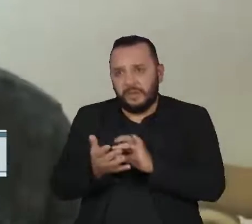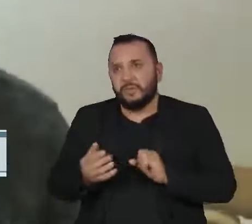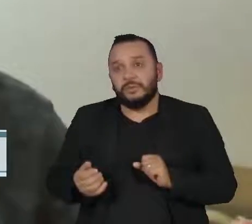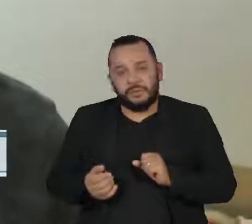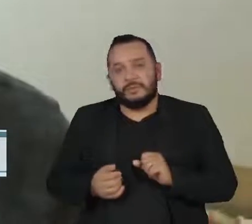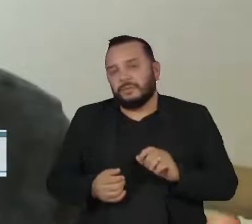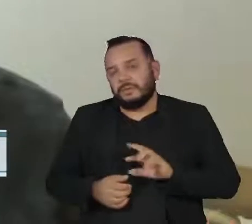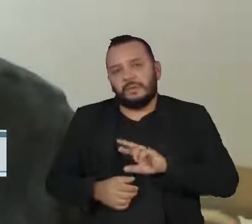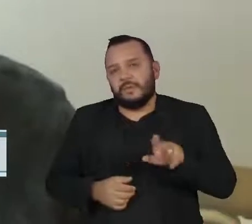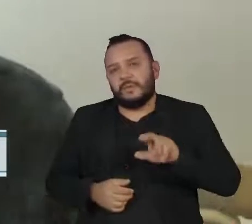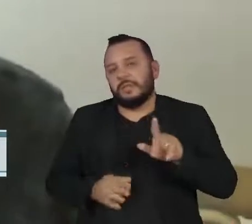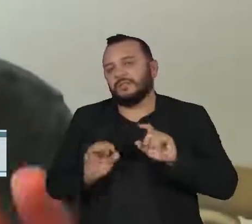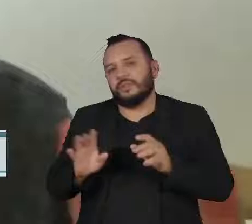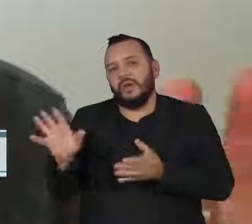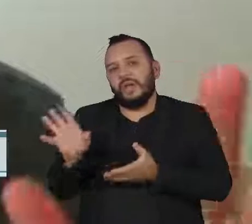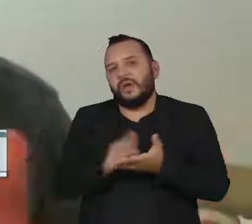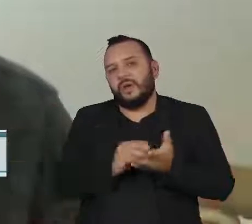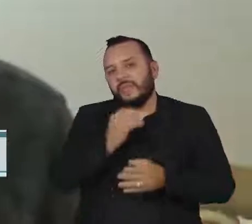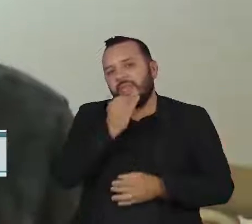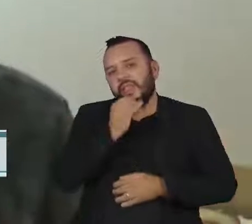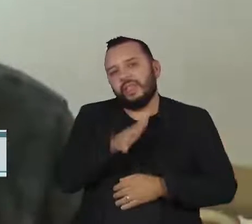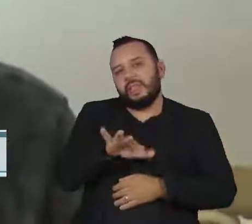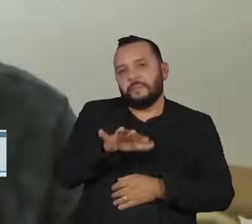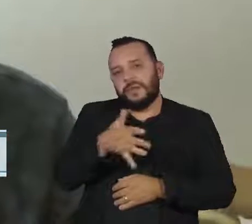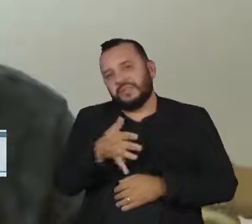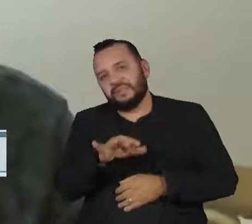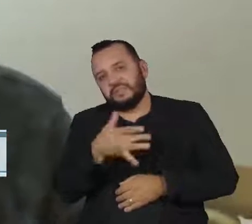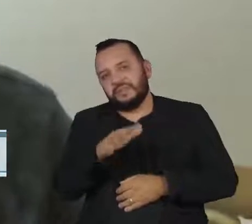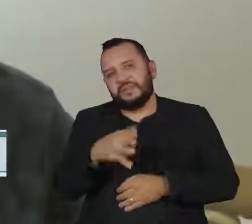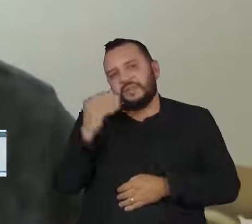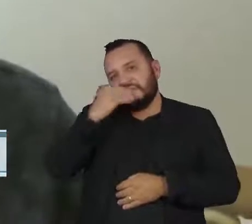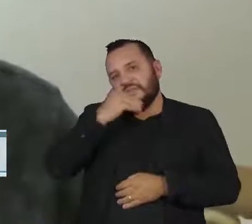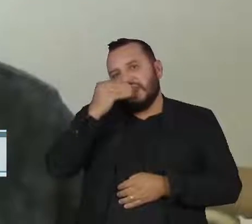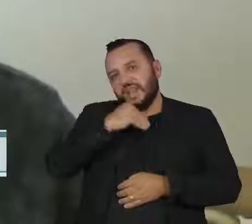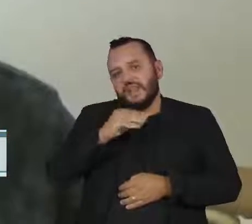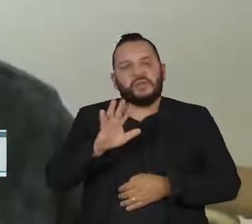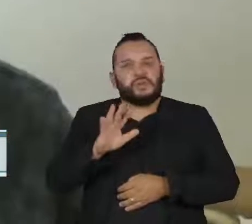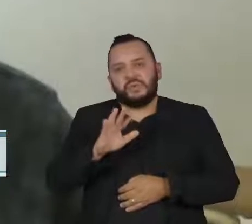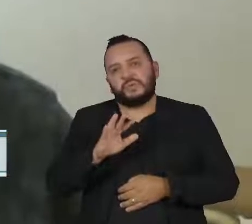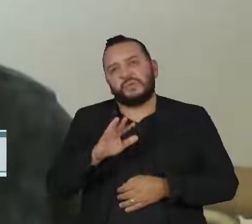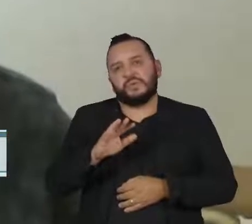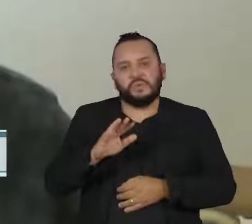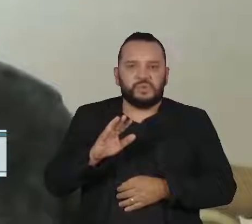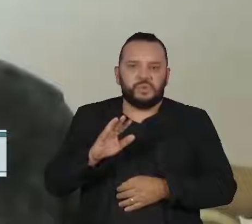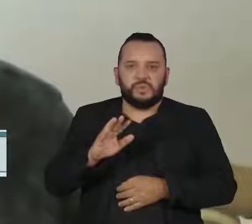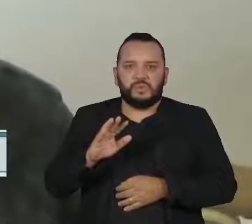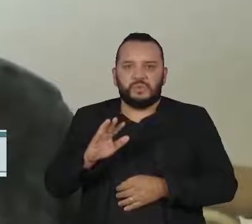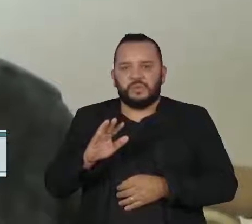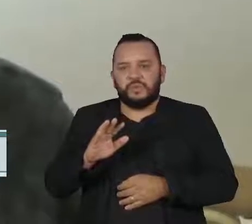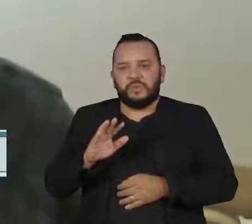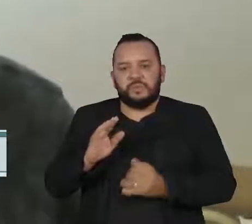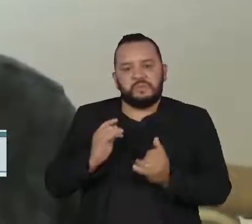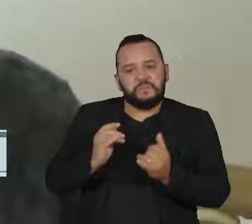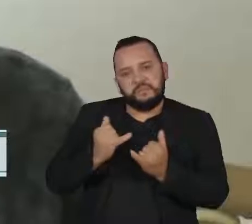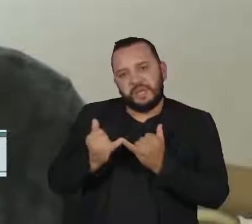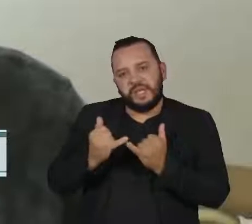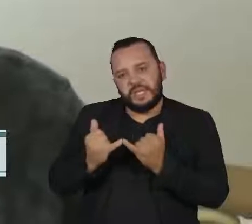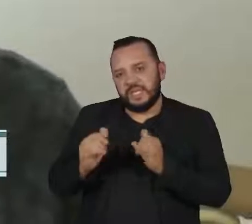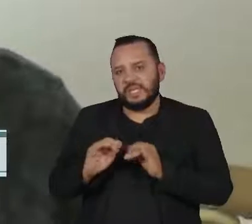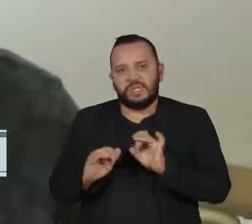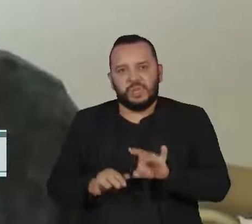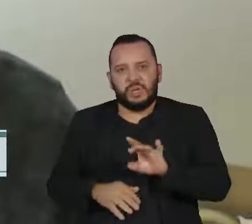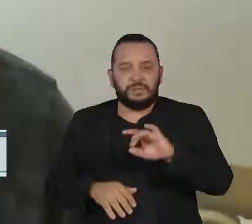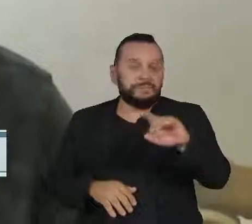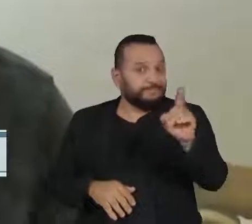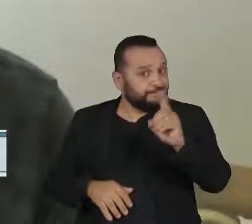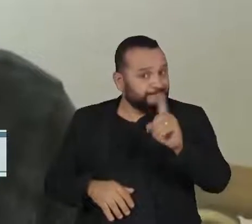apenas uma cópia mais ou menos feita com base em algum tipo